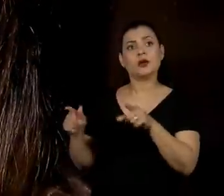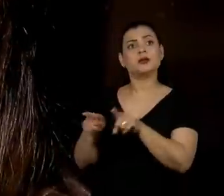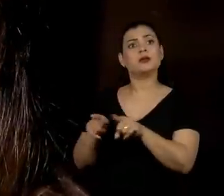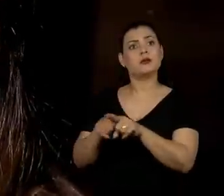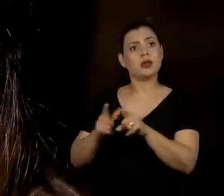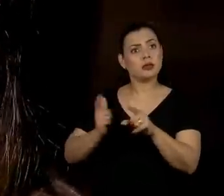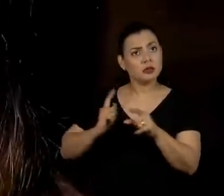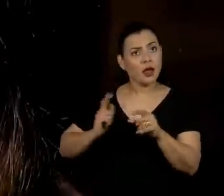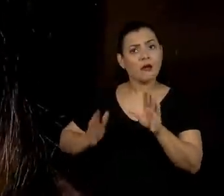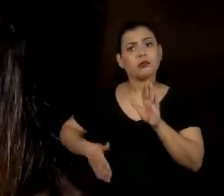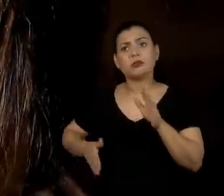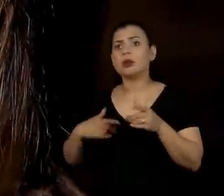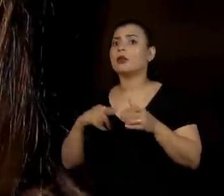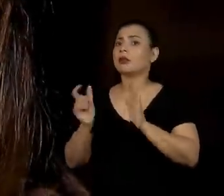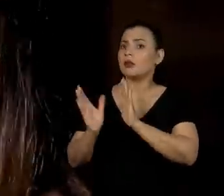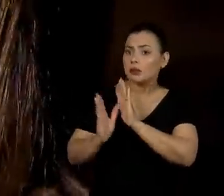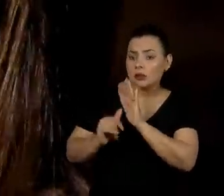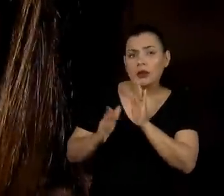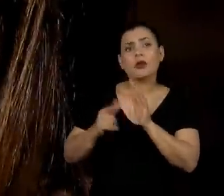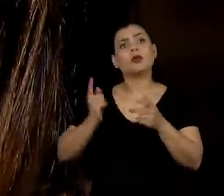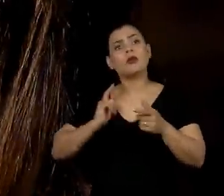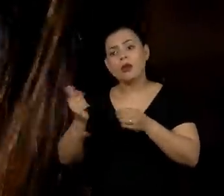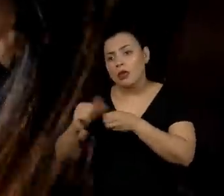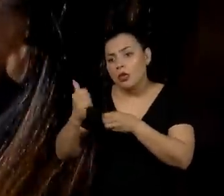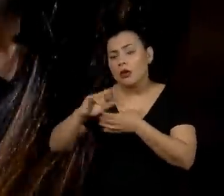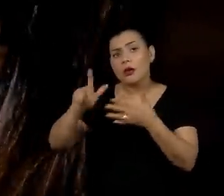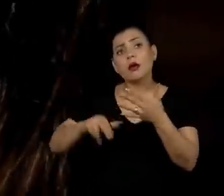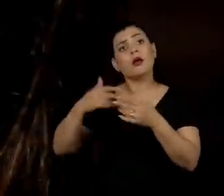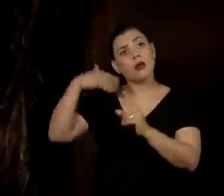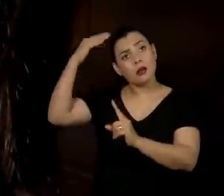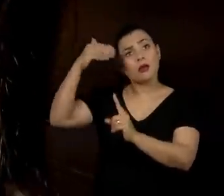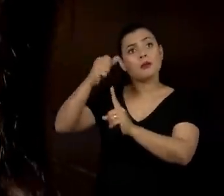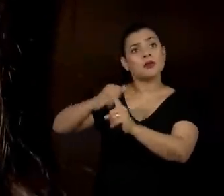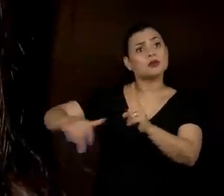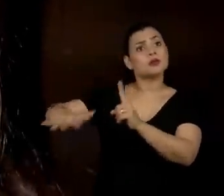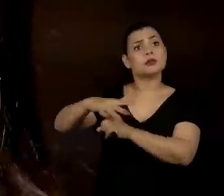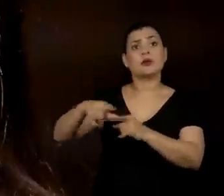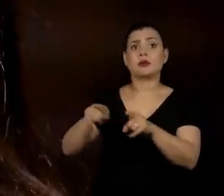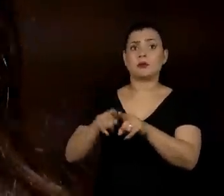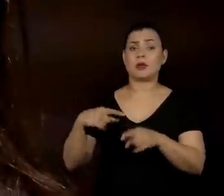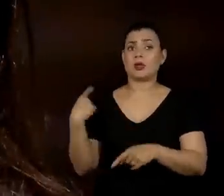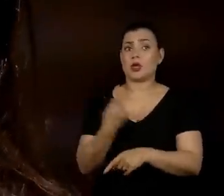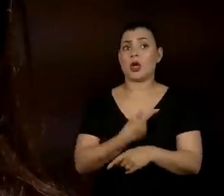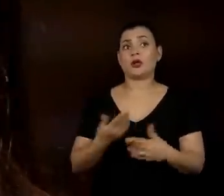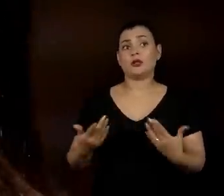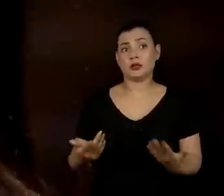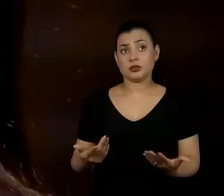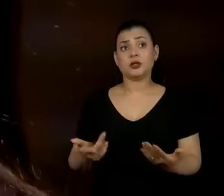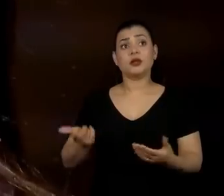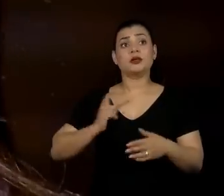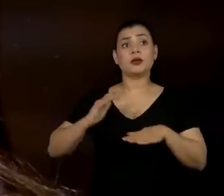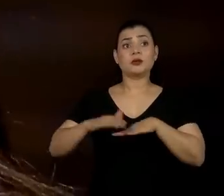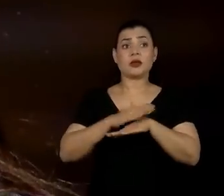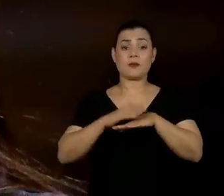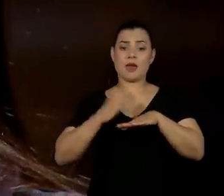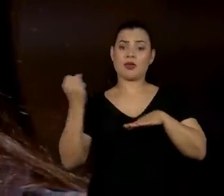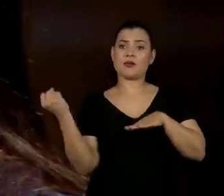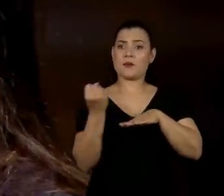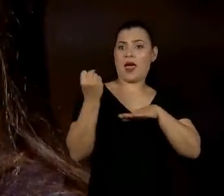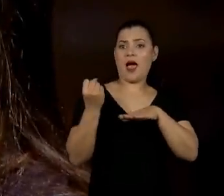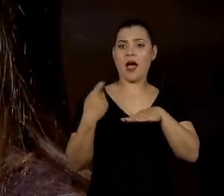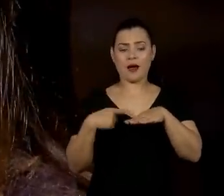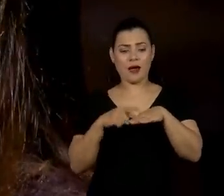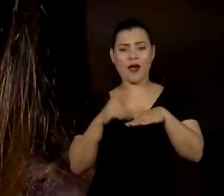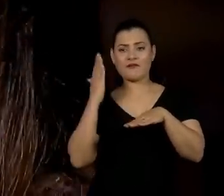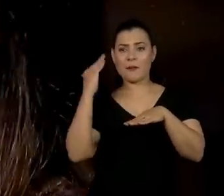marginalidade ela existe porque também é uma culpa da sociedade né a gente quando tem um sapato de marca um